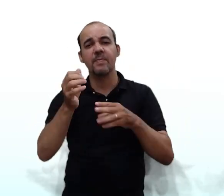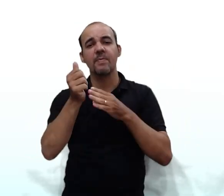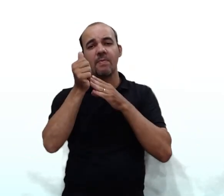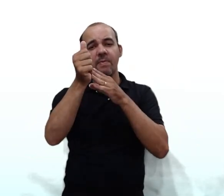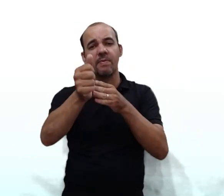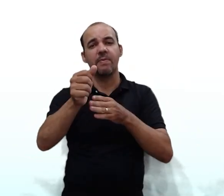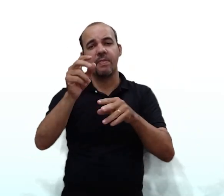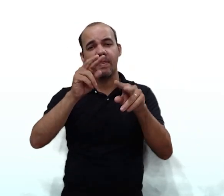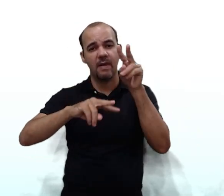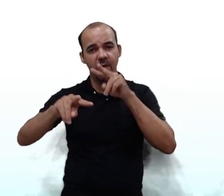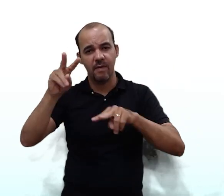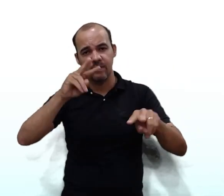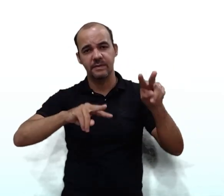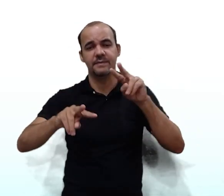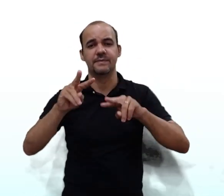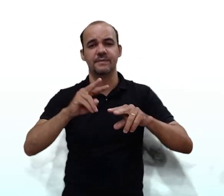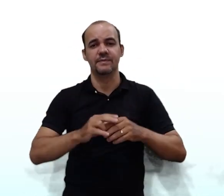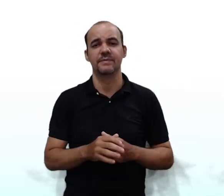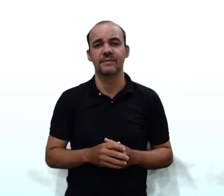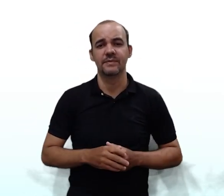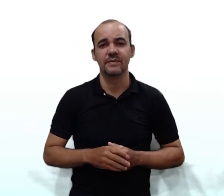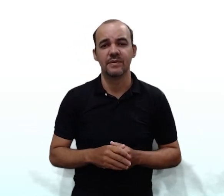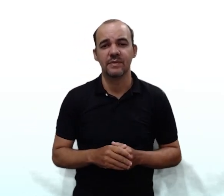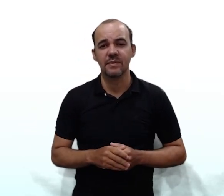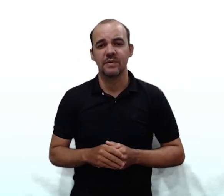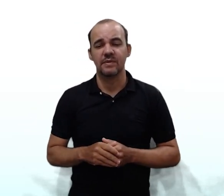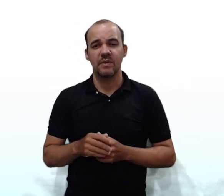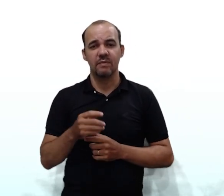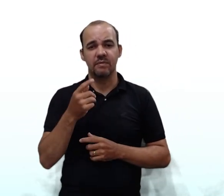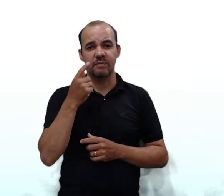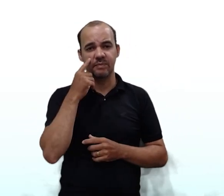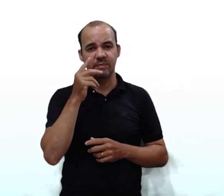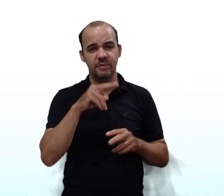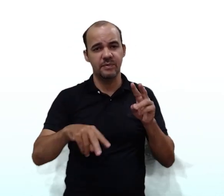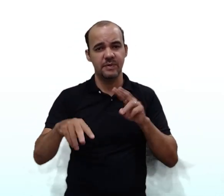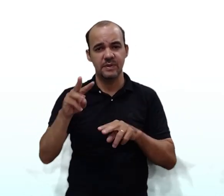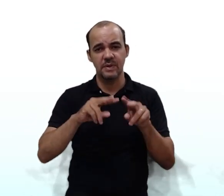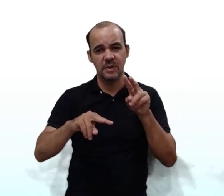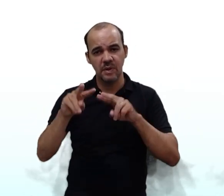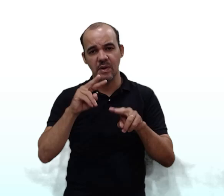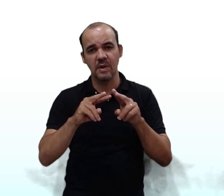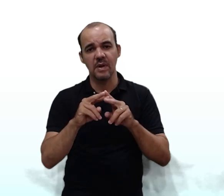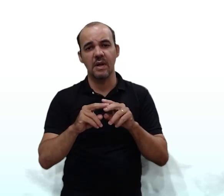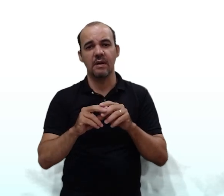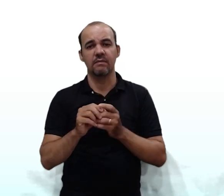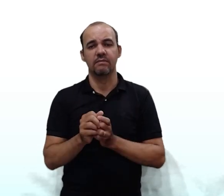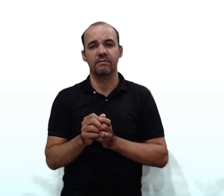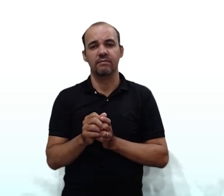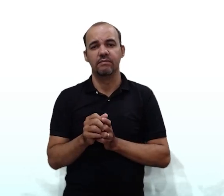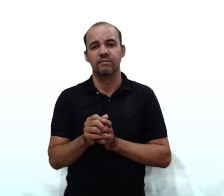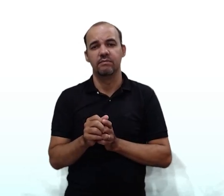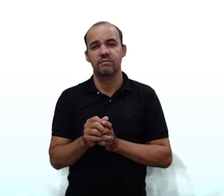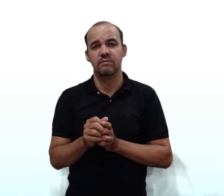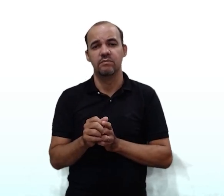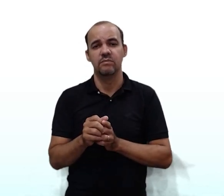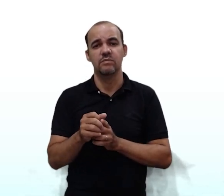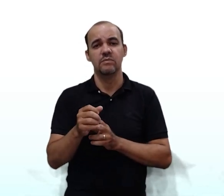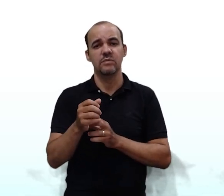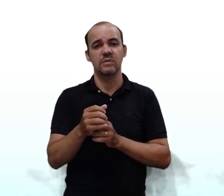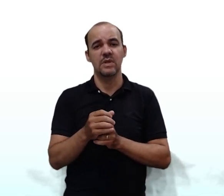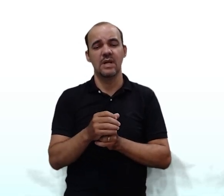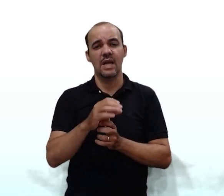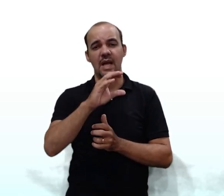Mr. Wilson will call off his 3:30 appointment with Dr. Smith. Call